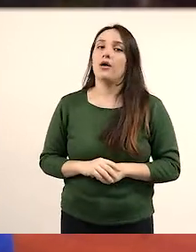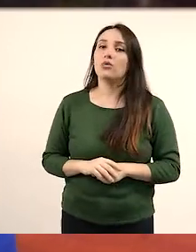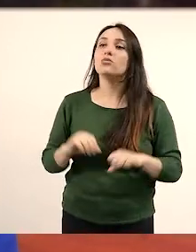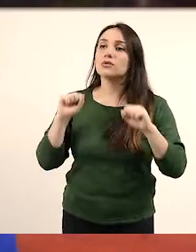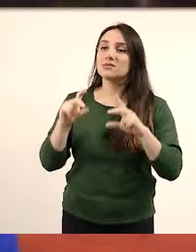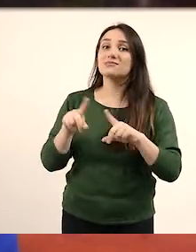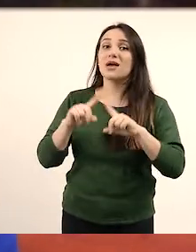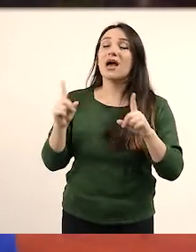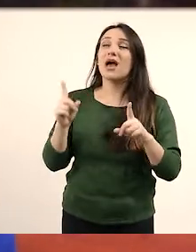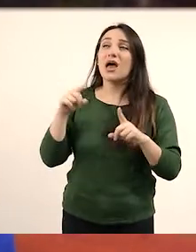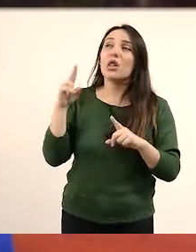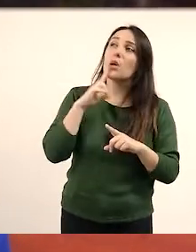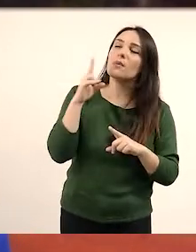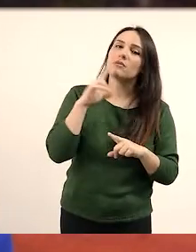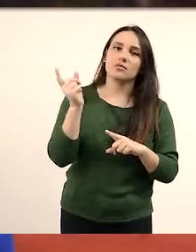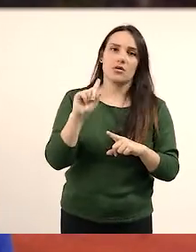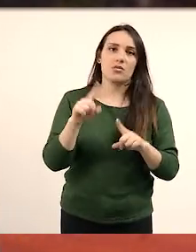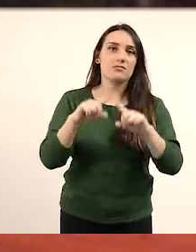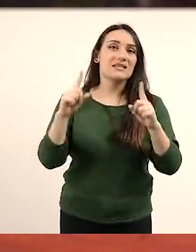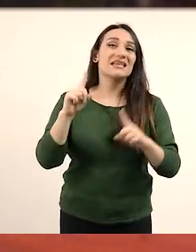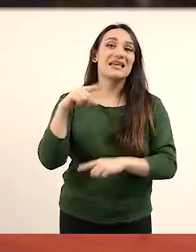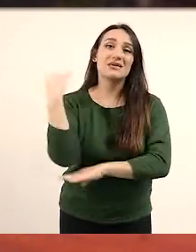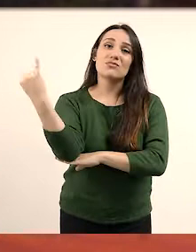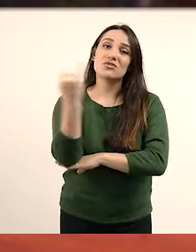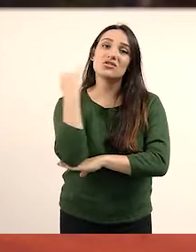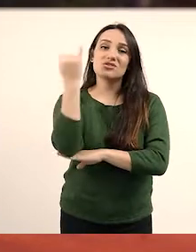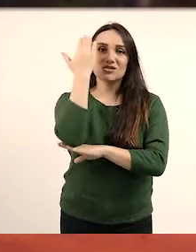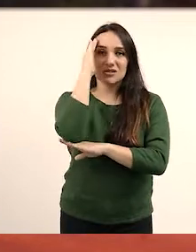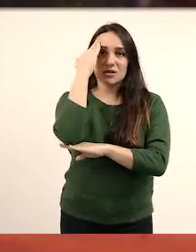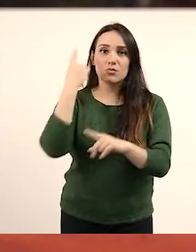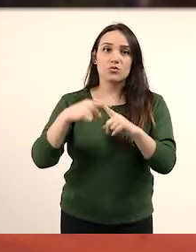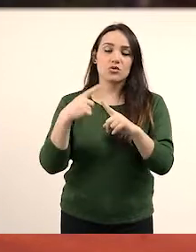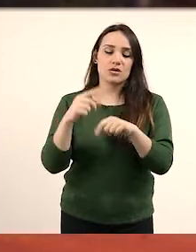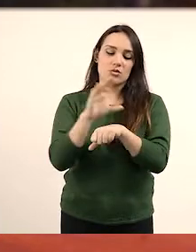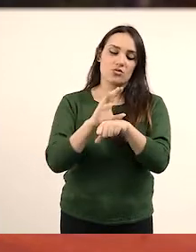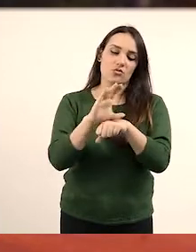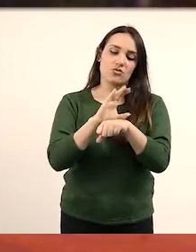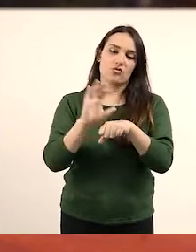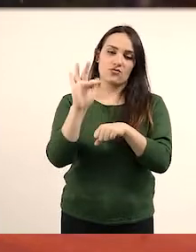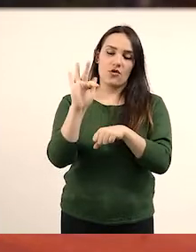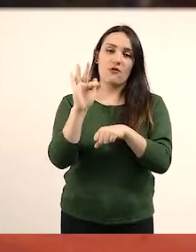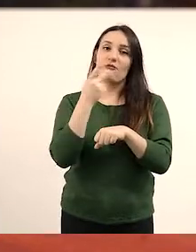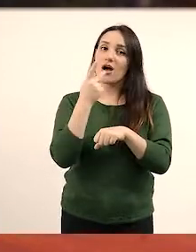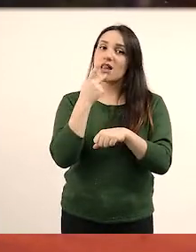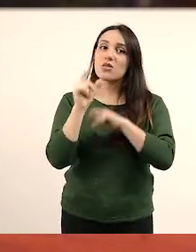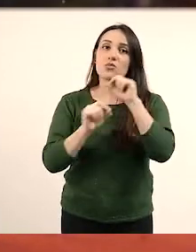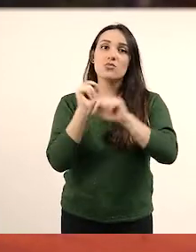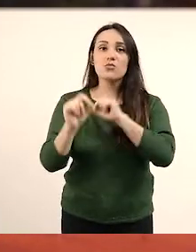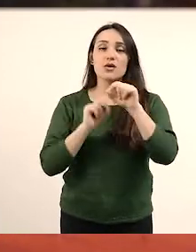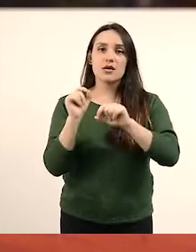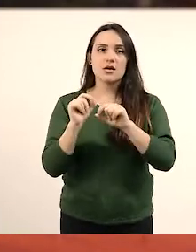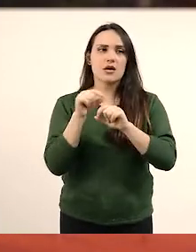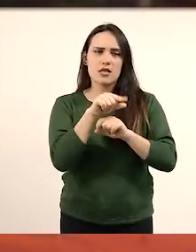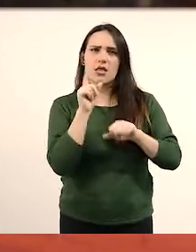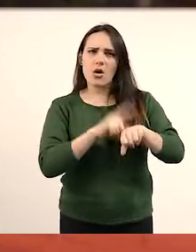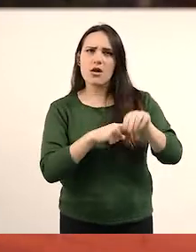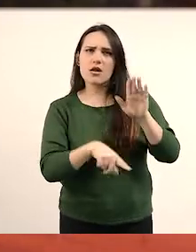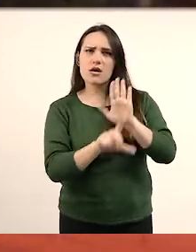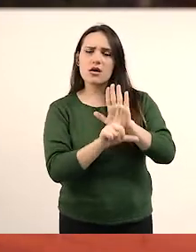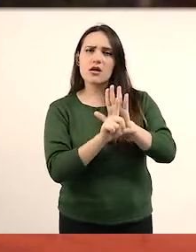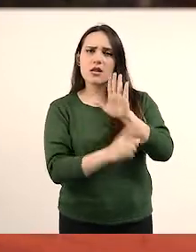seja uma coisa comum, é muito importante entender que na Constituição de 88, o legislador